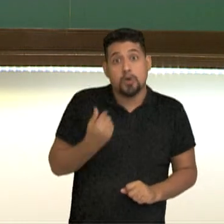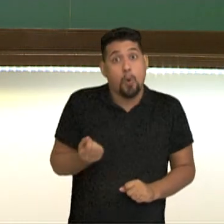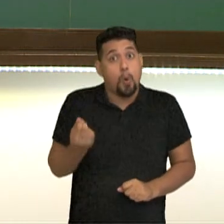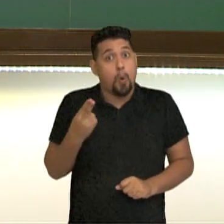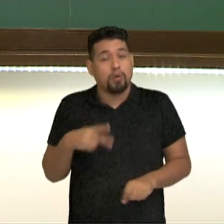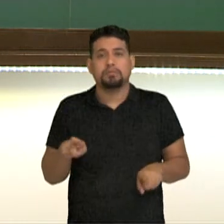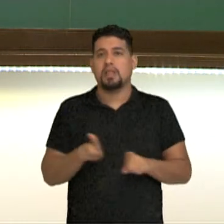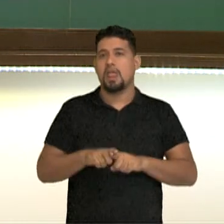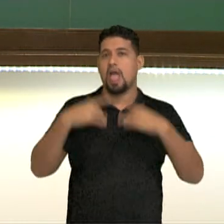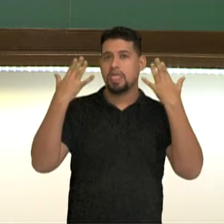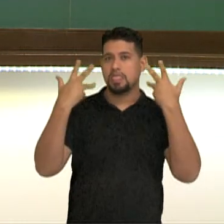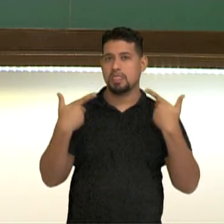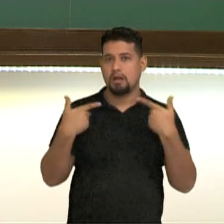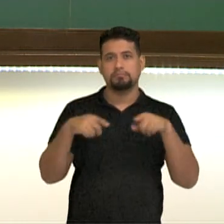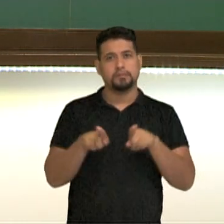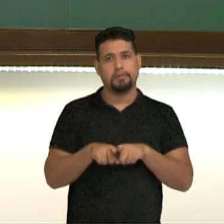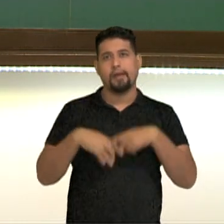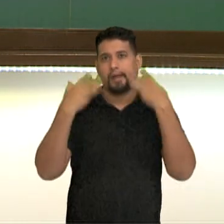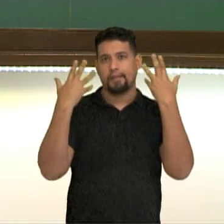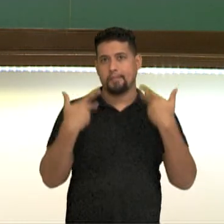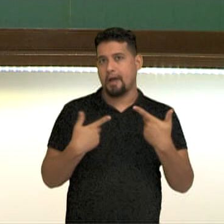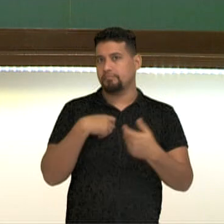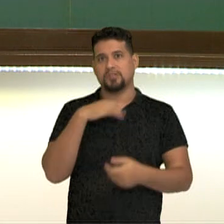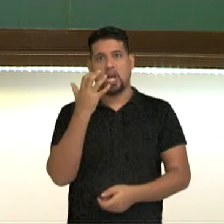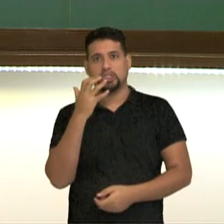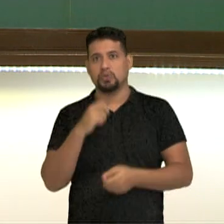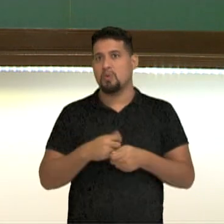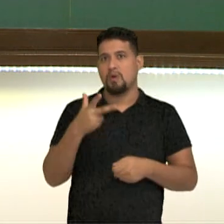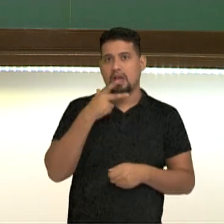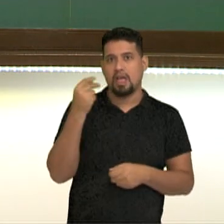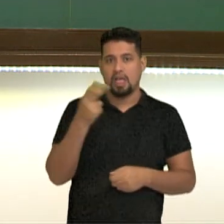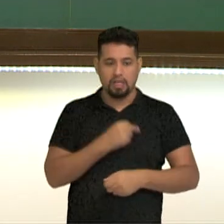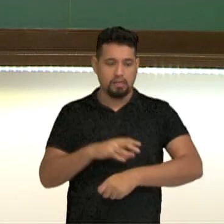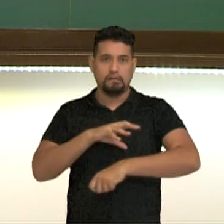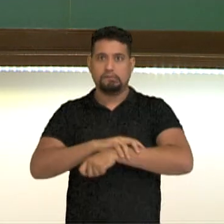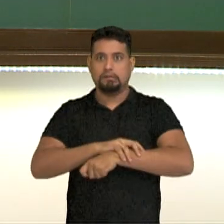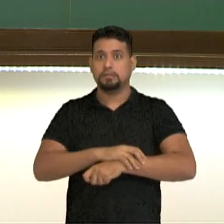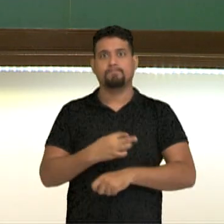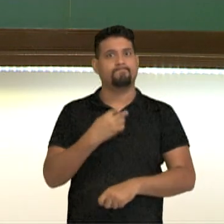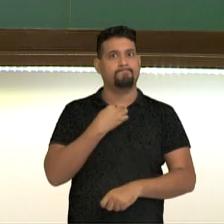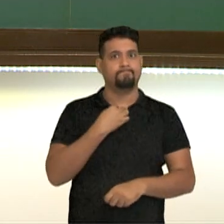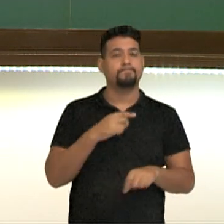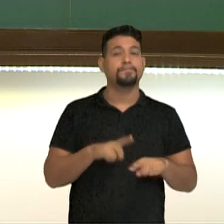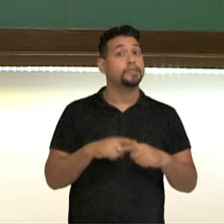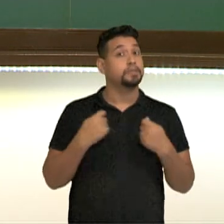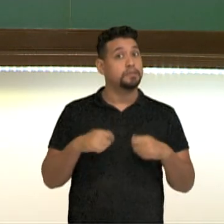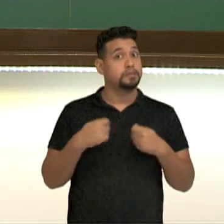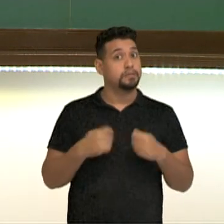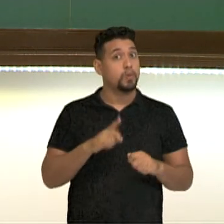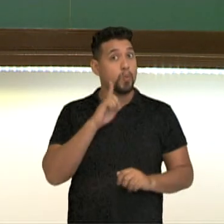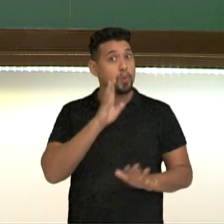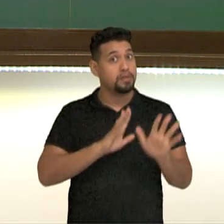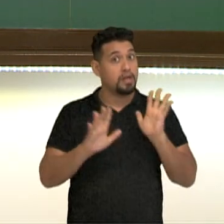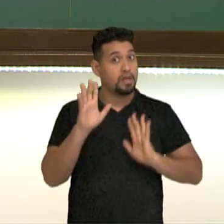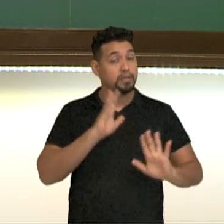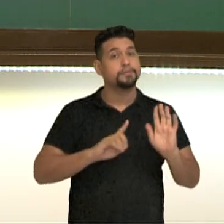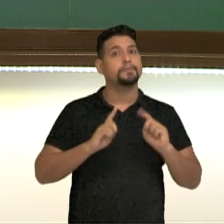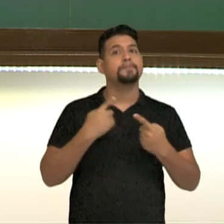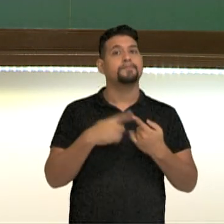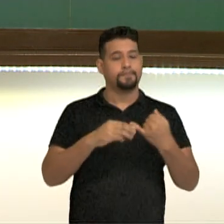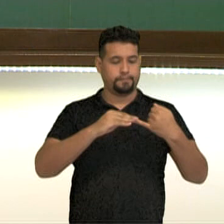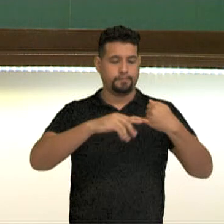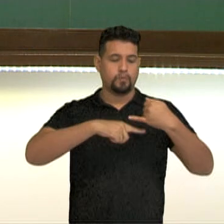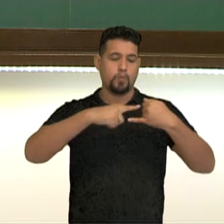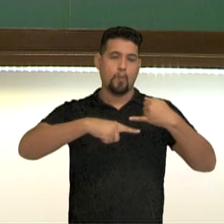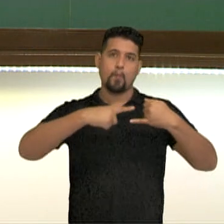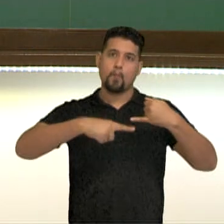se um animal, um animal de casa lá, se ele tocar numa fiação, ele não pode se machucar. Ele não vai se machucar porque eu tenho um material